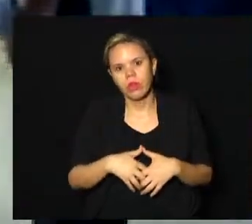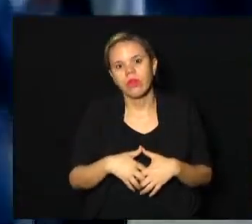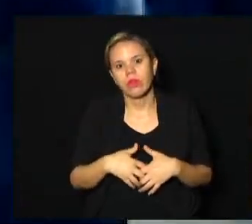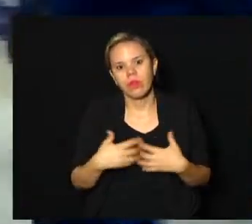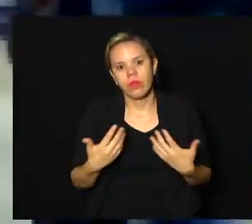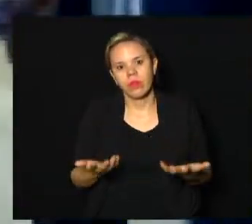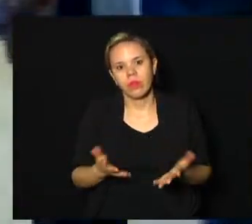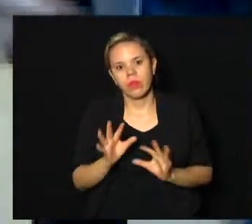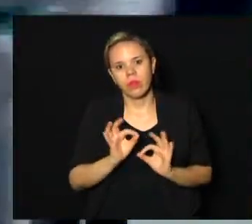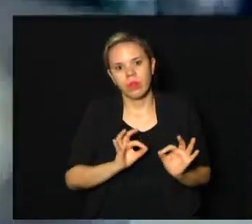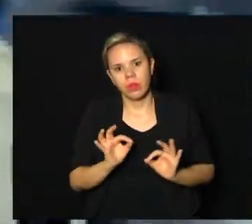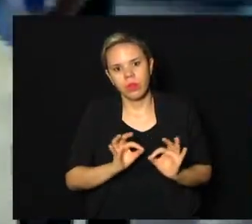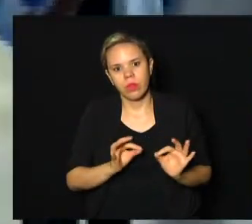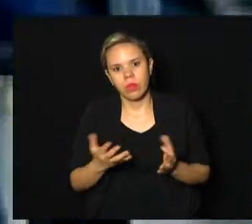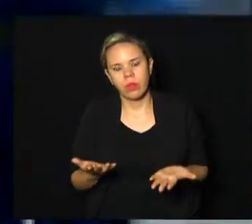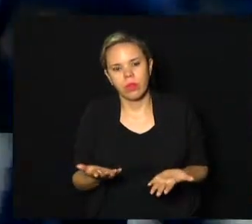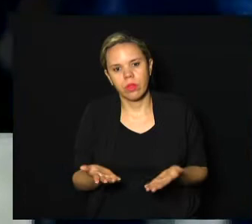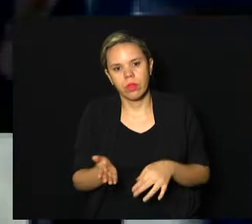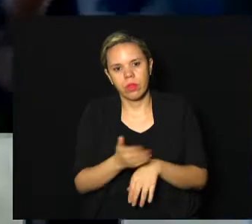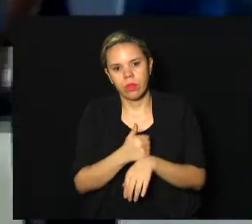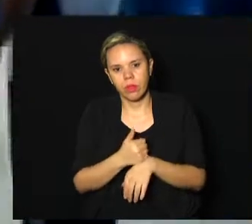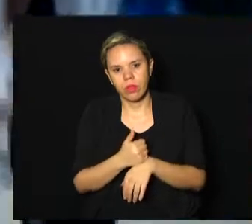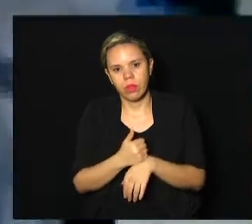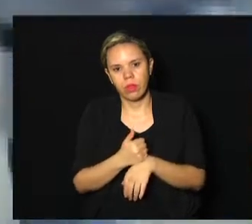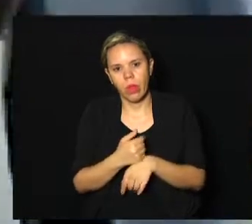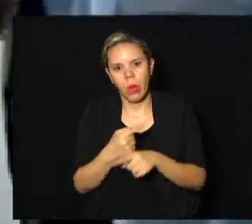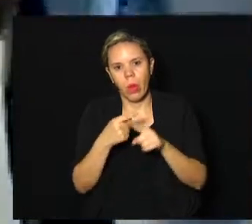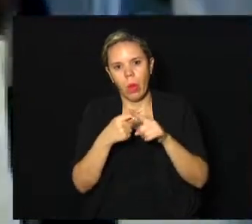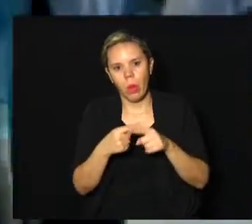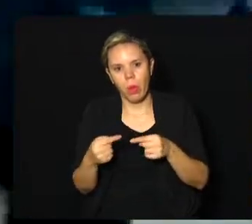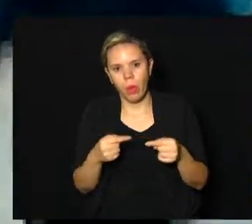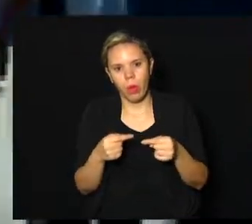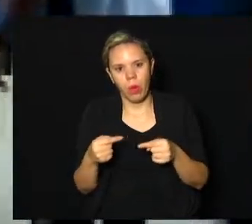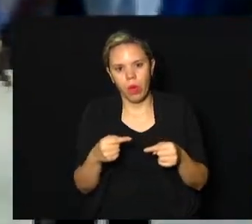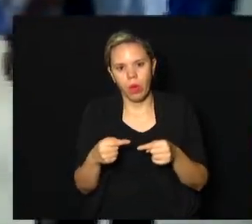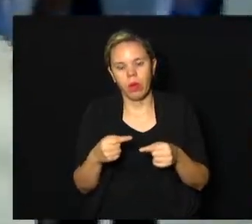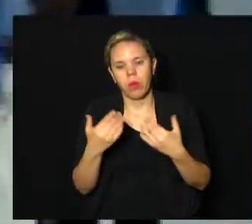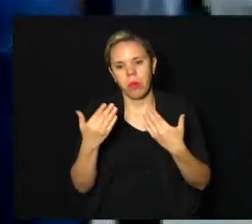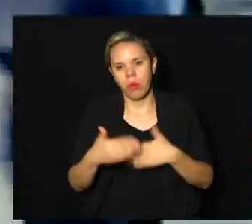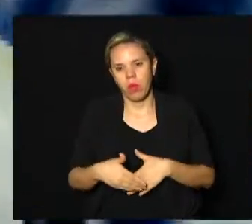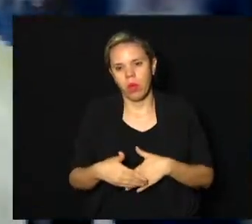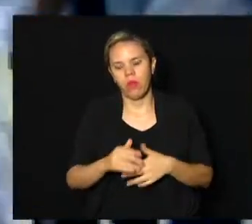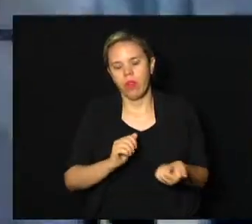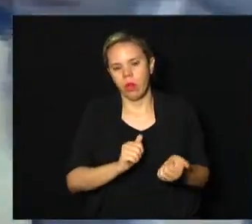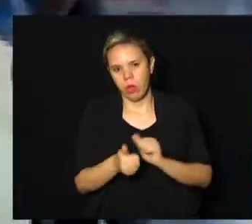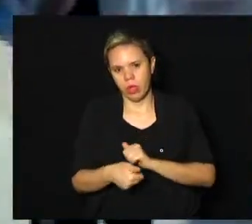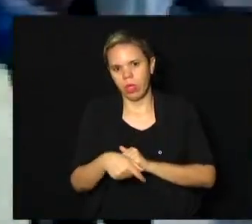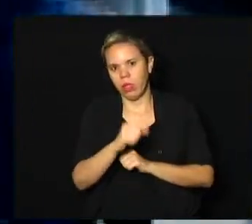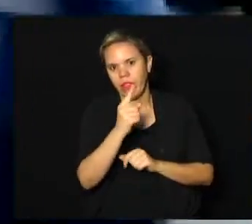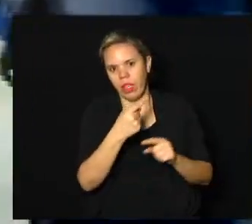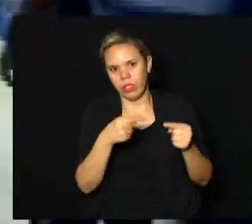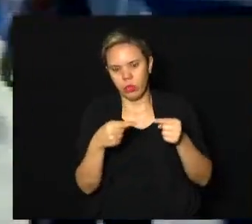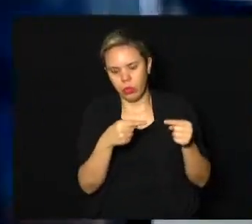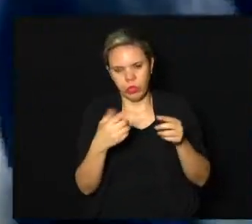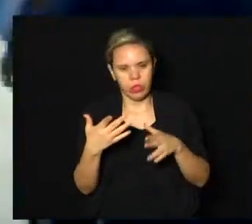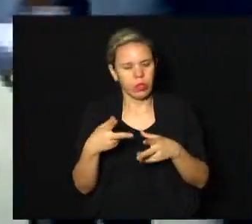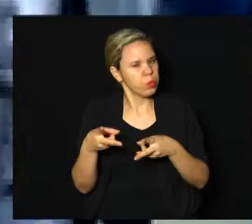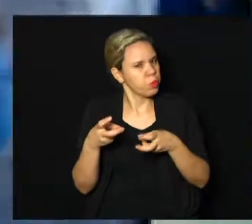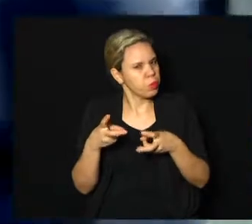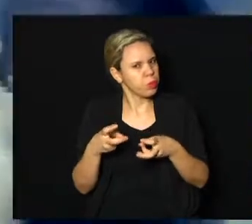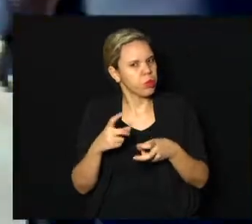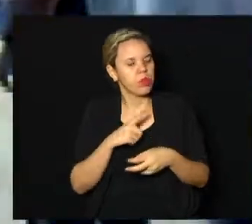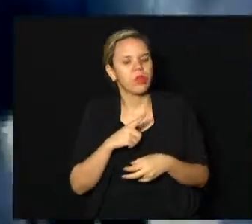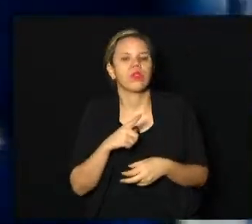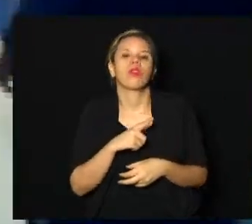aquecimento organizado antes da competição, antes da prova que o atleta vai disputar, a gente realmente percebeu que a gente